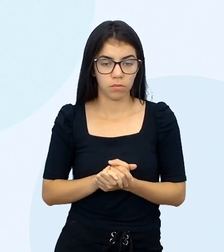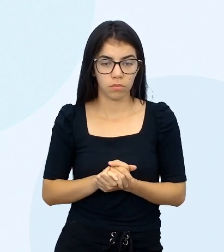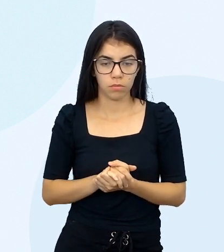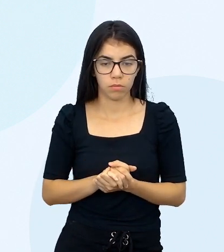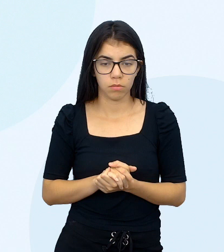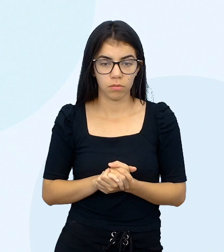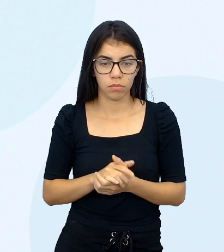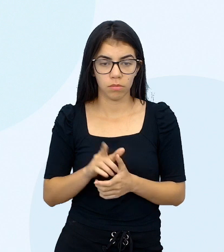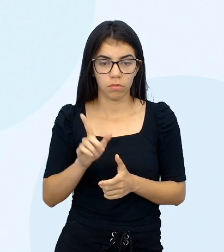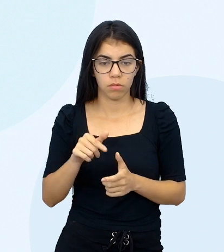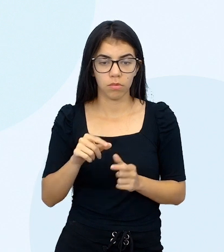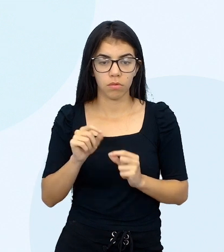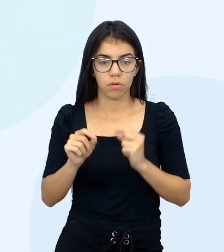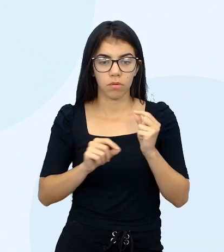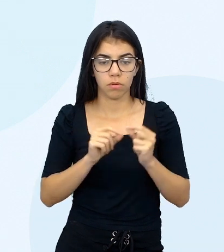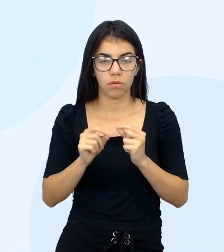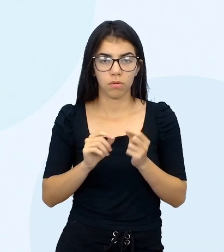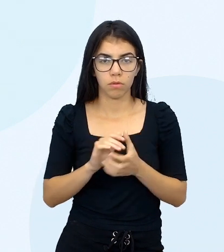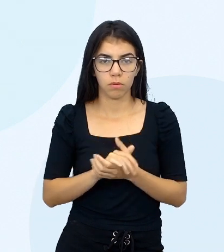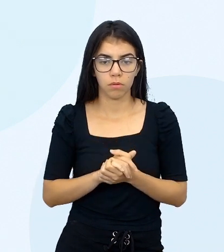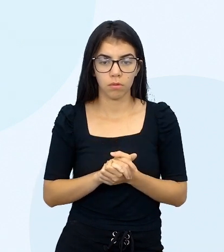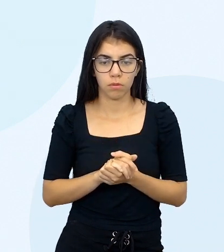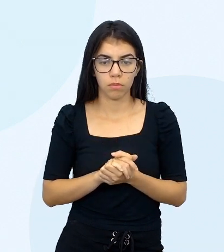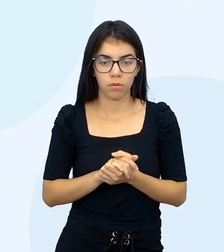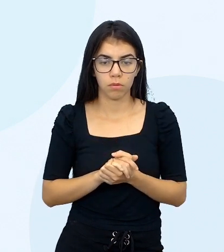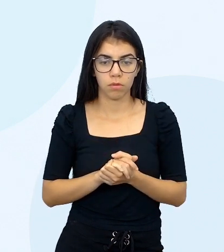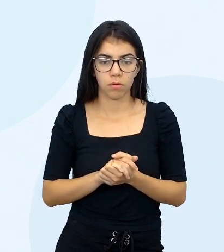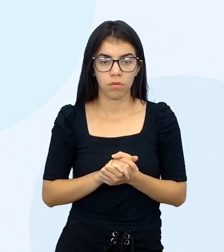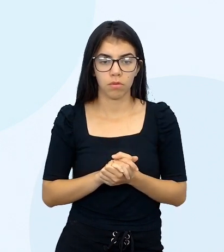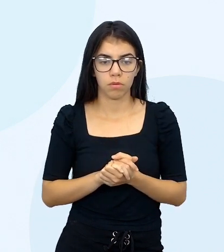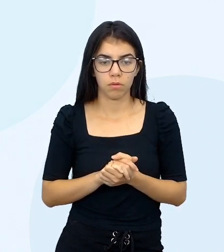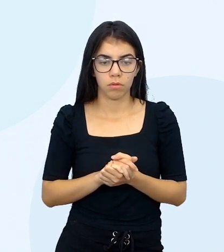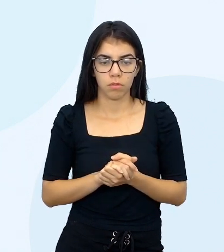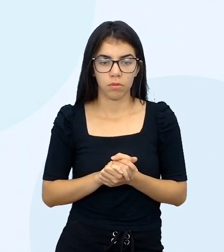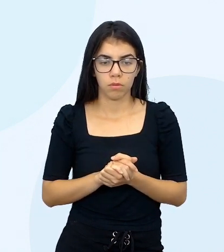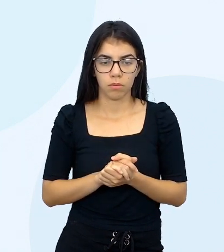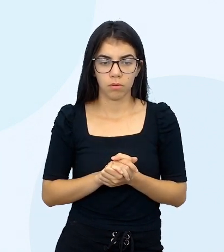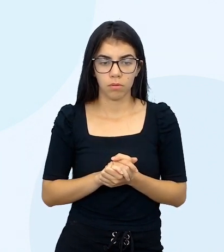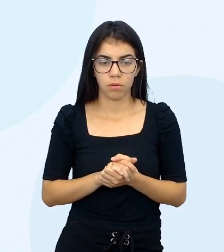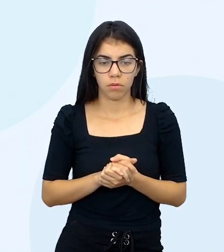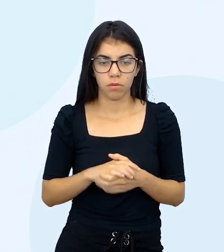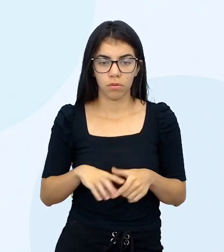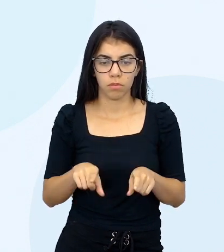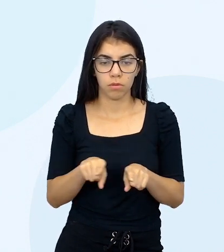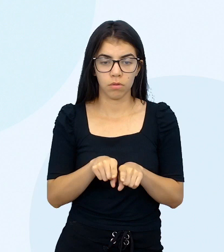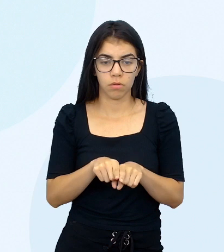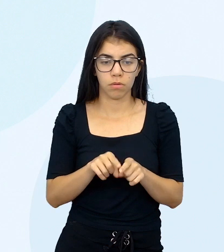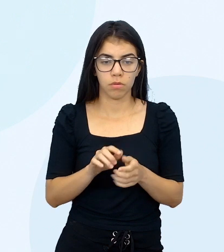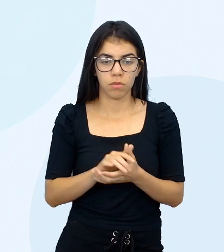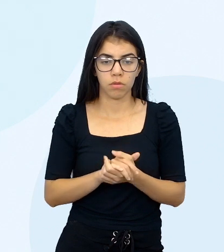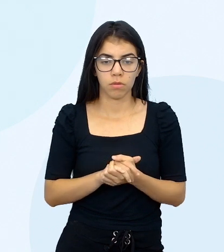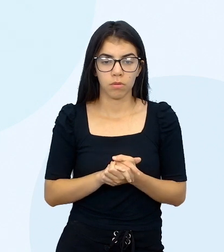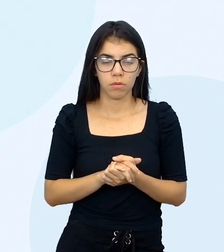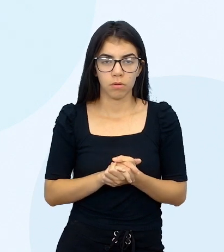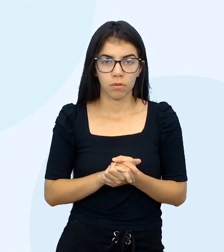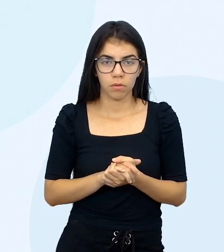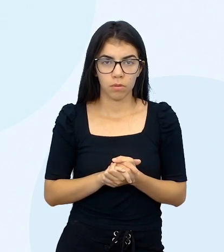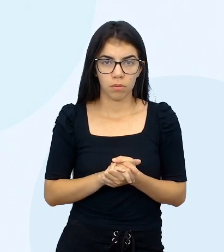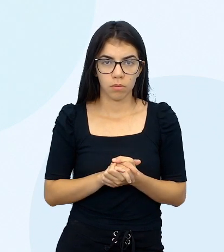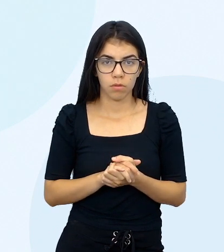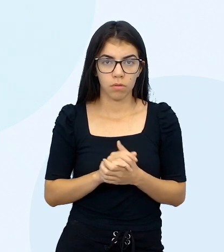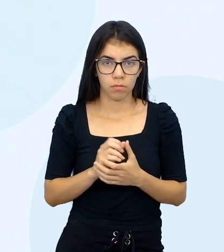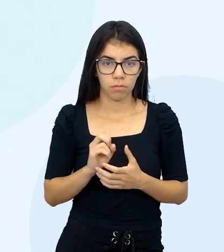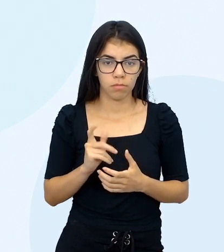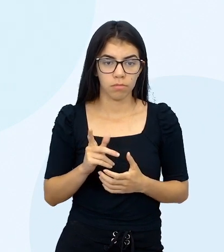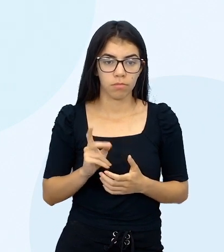2, 3, 4 e 5. E temos aqui temperaturas máximas e mínimas, tá bom? Mesmo processo. Mesmo processo. Menos Bacana. 34, menos 35 e assim por diante. Legal. Tá bom?